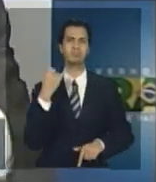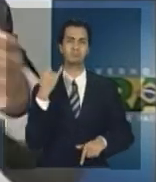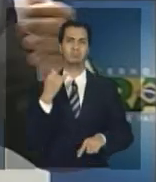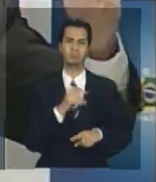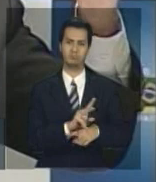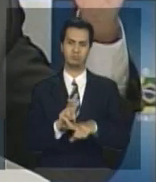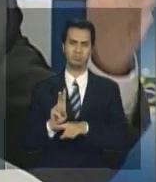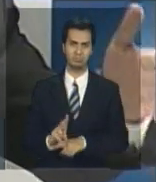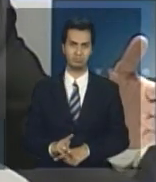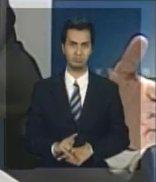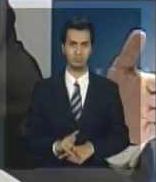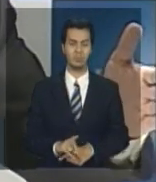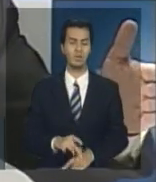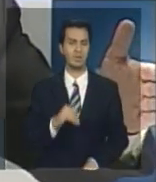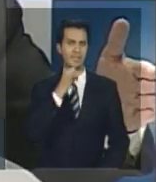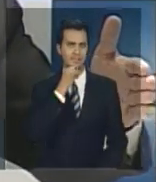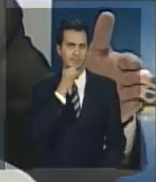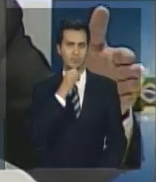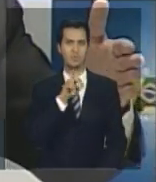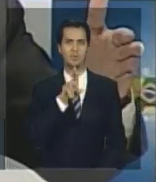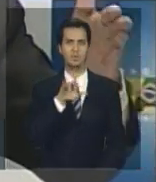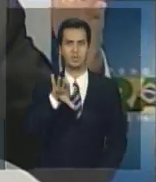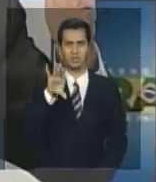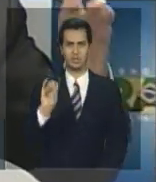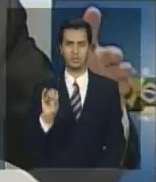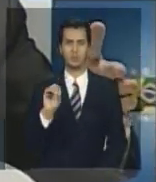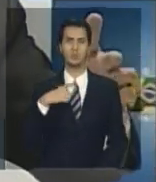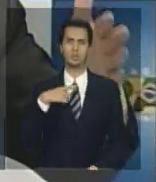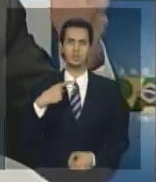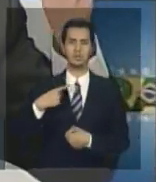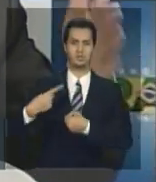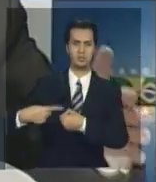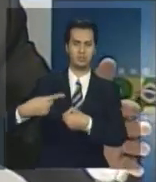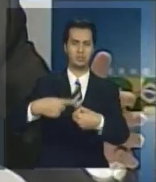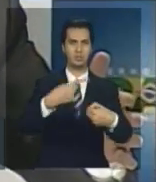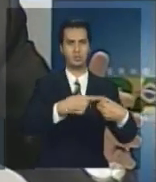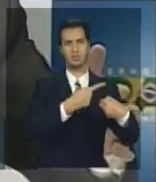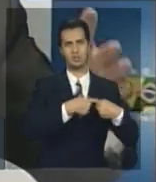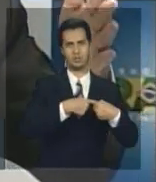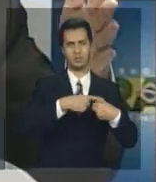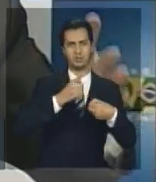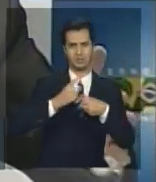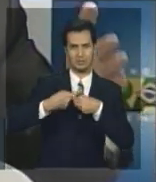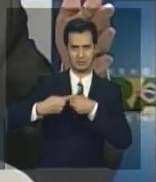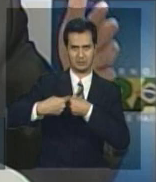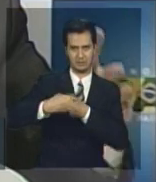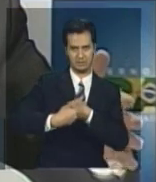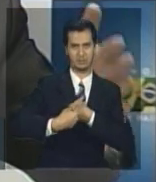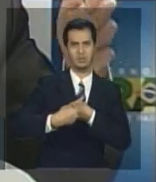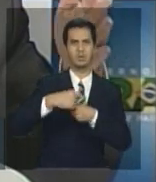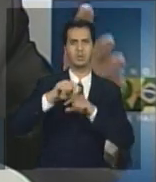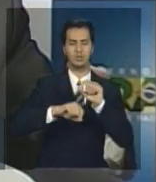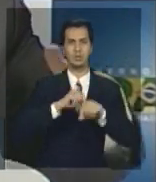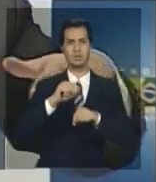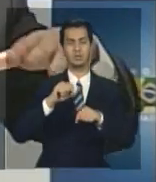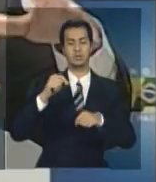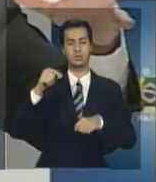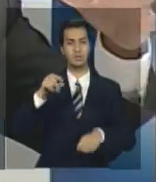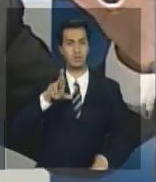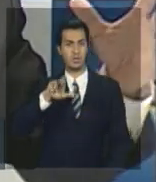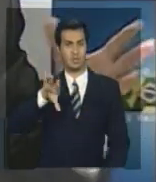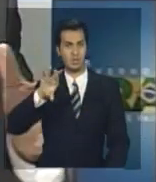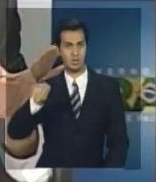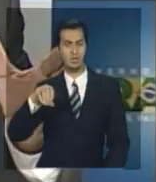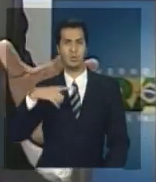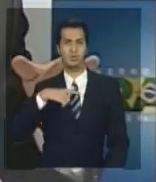também. O Lira anterior do Rio de Janeiro, ele mostrava que a concentração dos focos de mosquito no Rio de Janeiro, além de